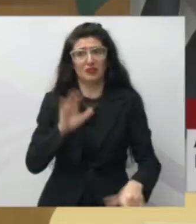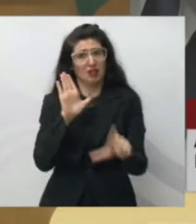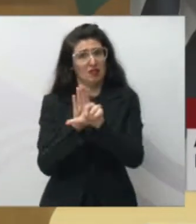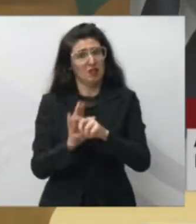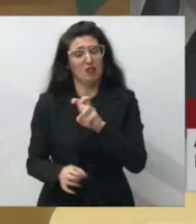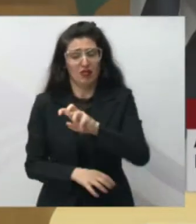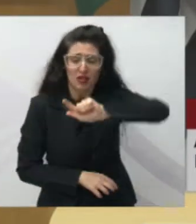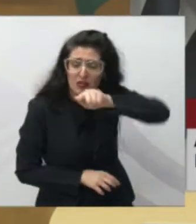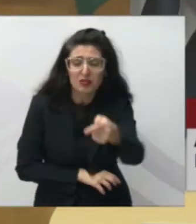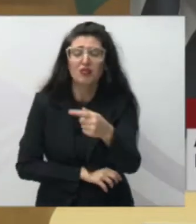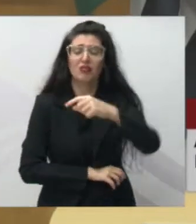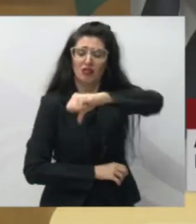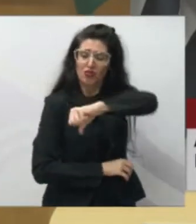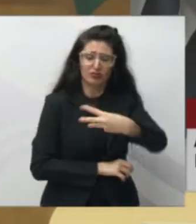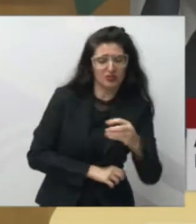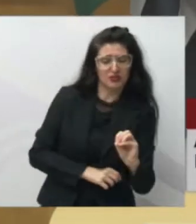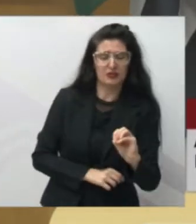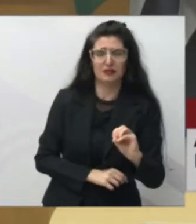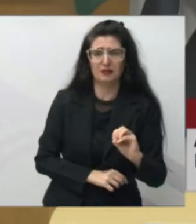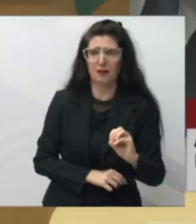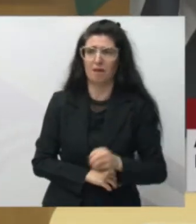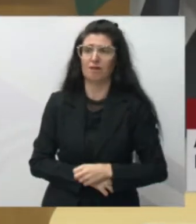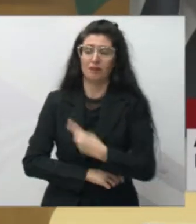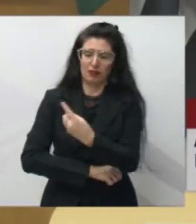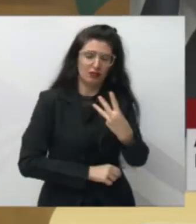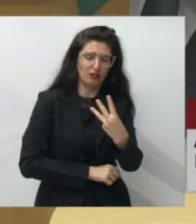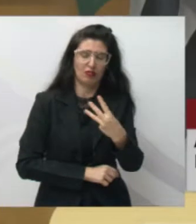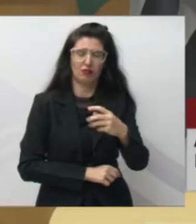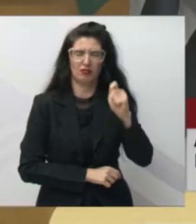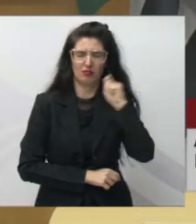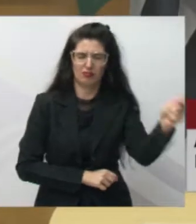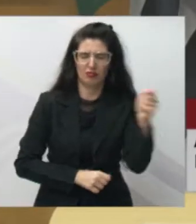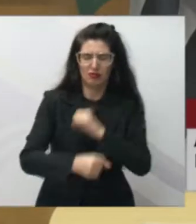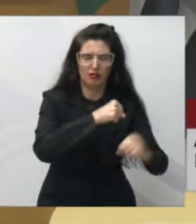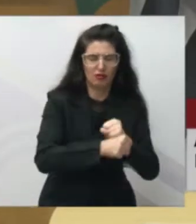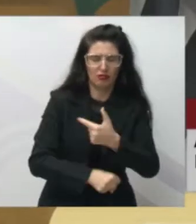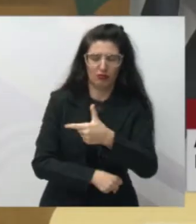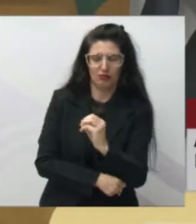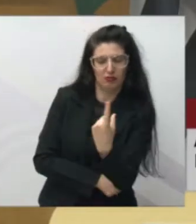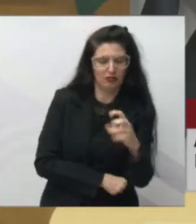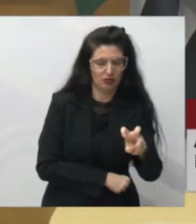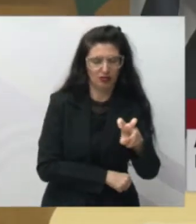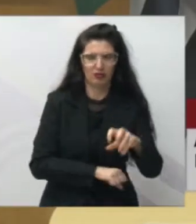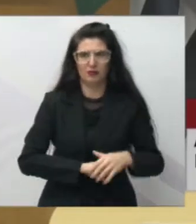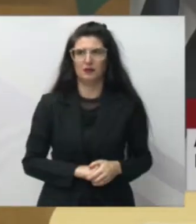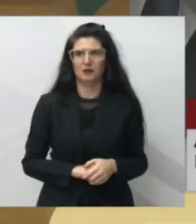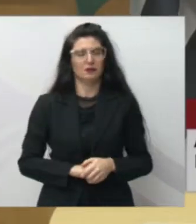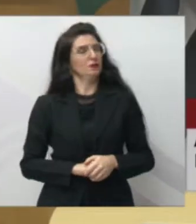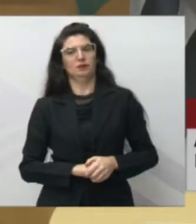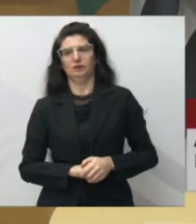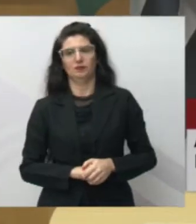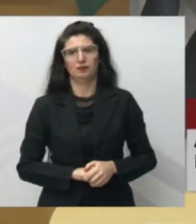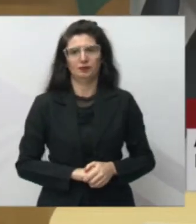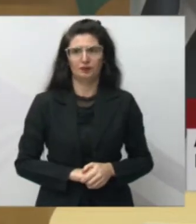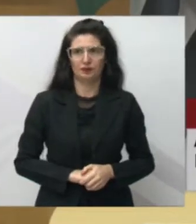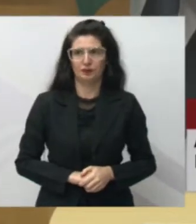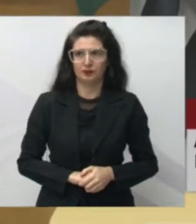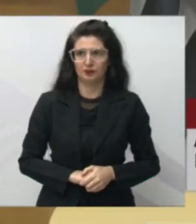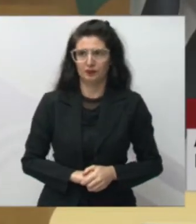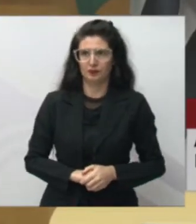nº 5.930, de 13 de abril de 2015, e modificações